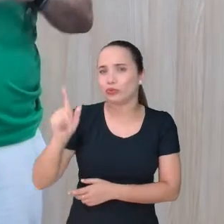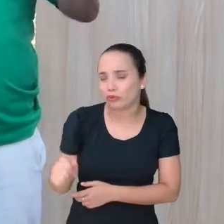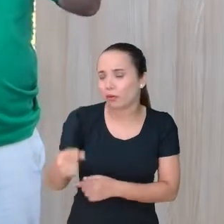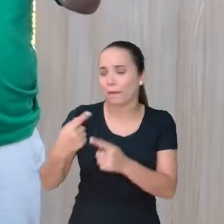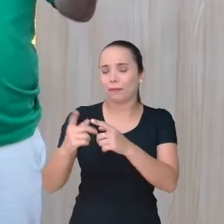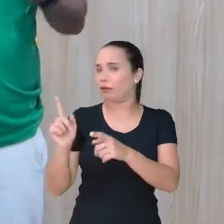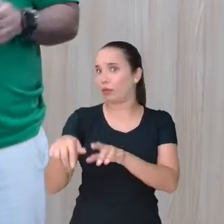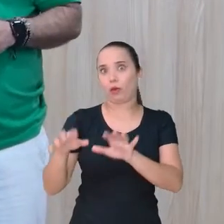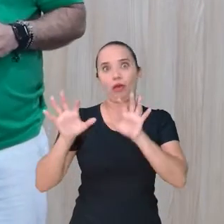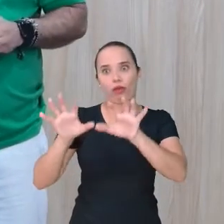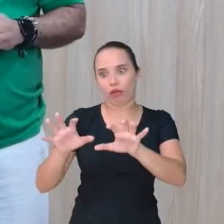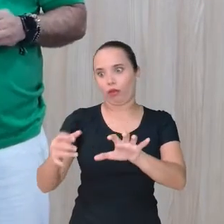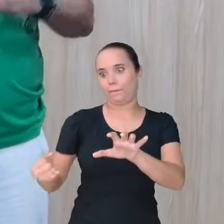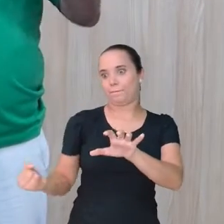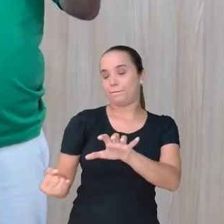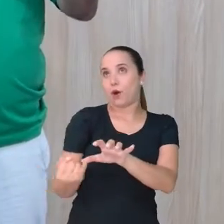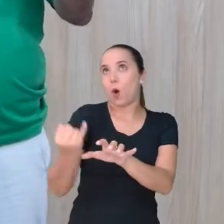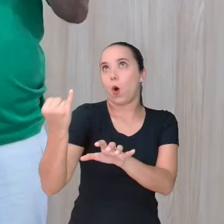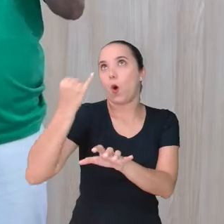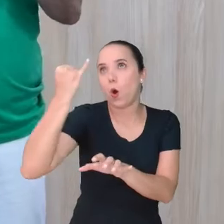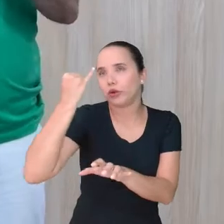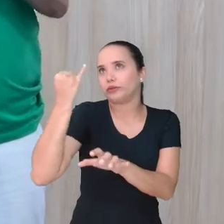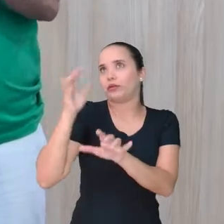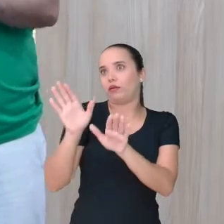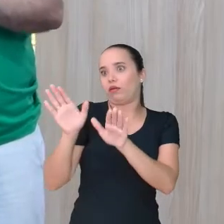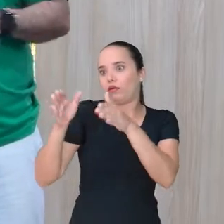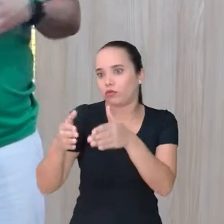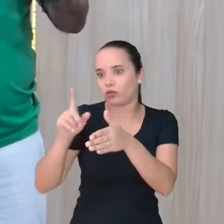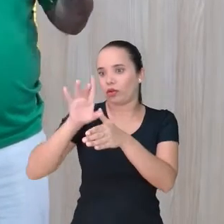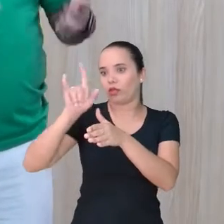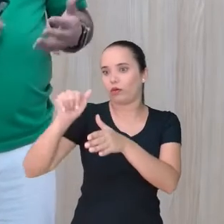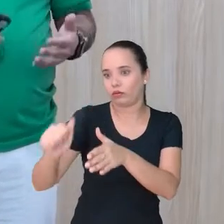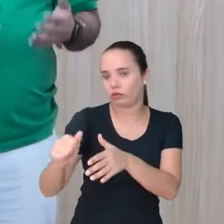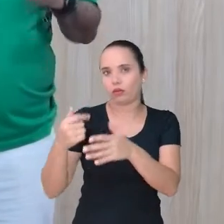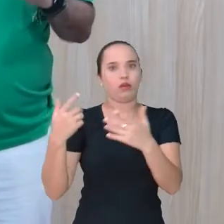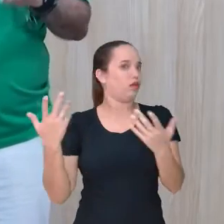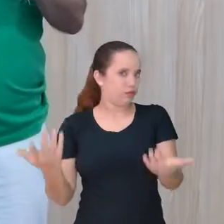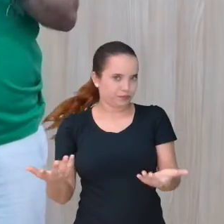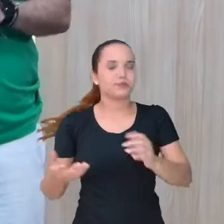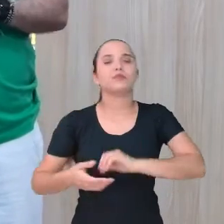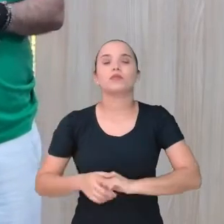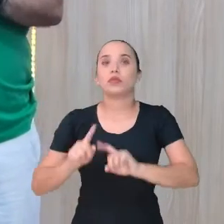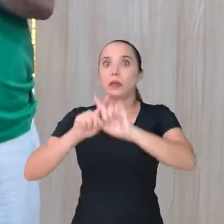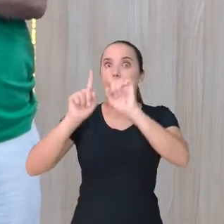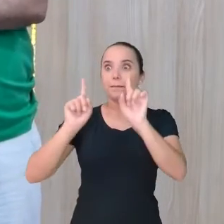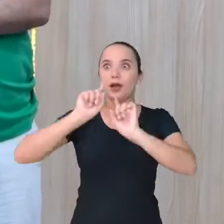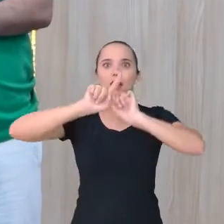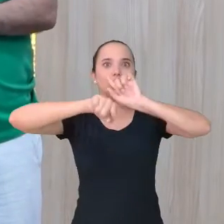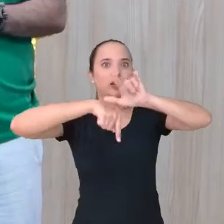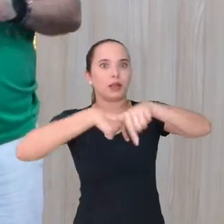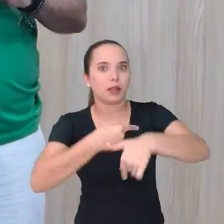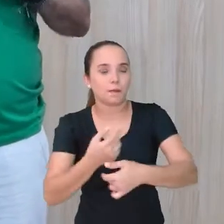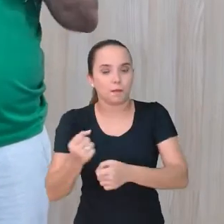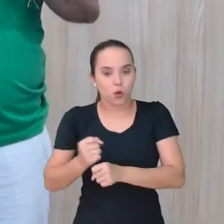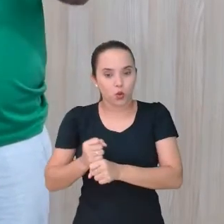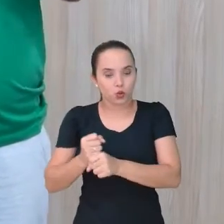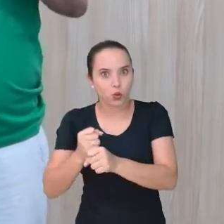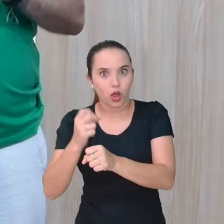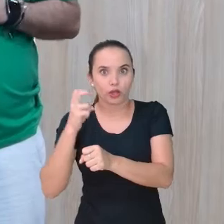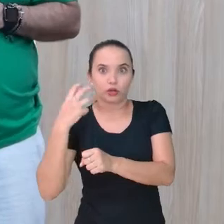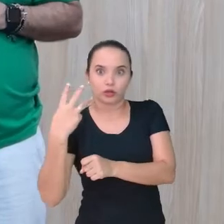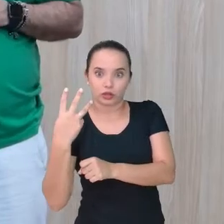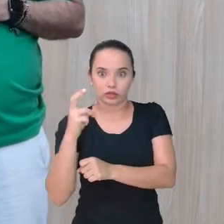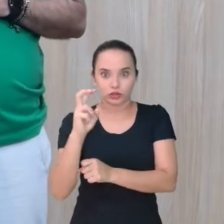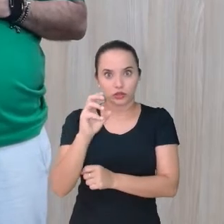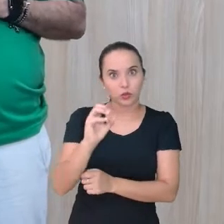né, tá memorizando datas, a gente tem que se ater aos fatos. Mas o fato é que depois do ano 350, né, um pouquinho mais